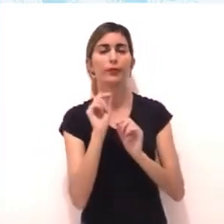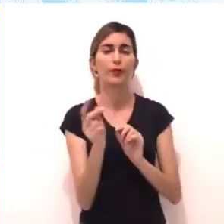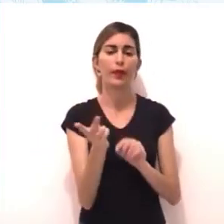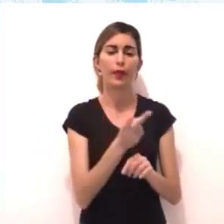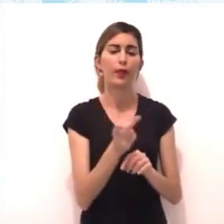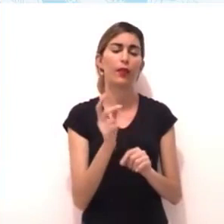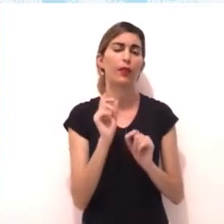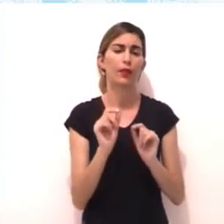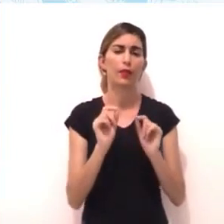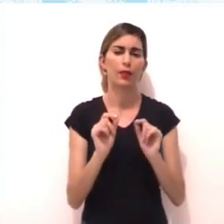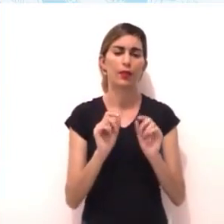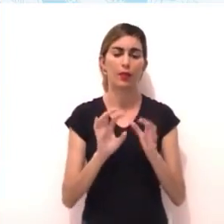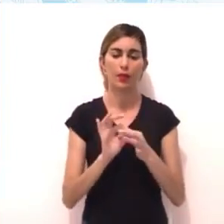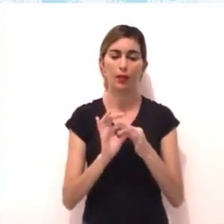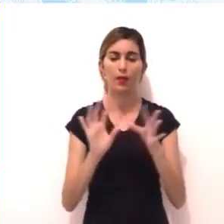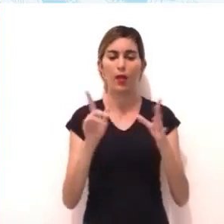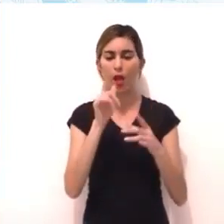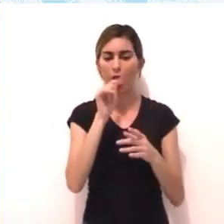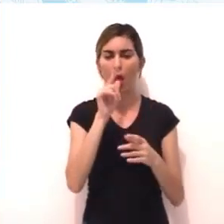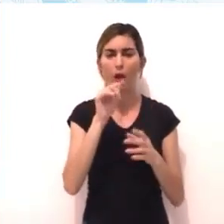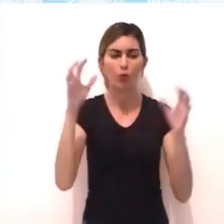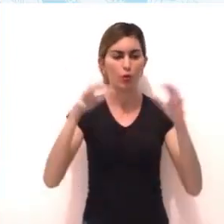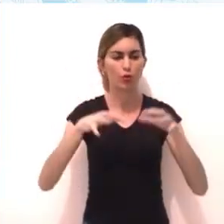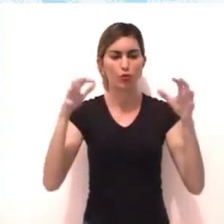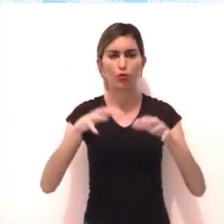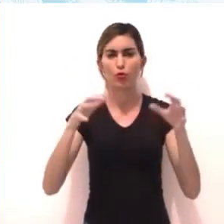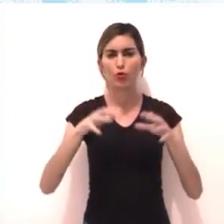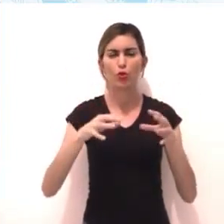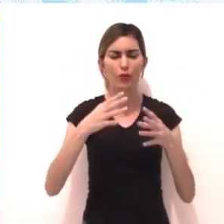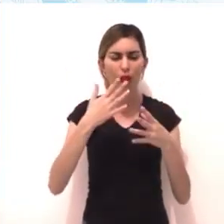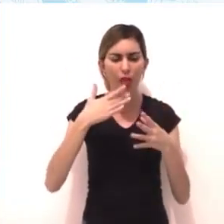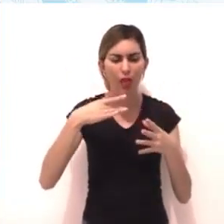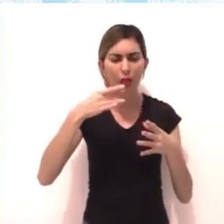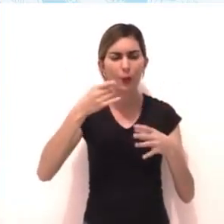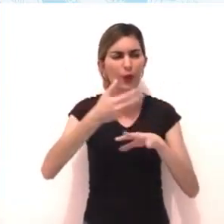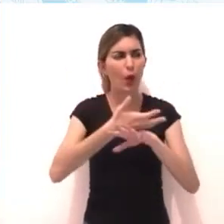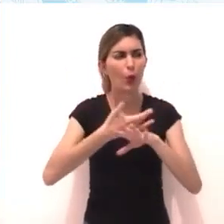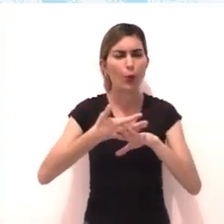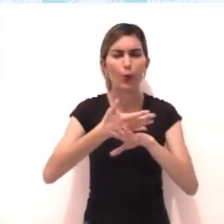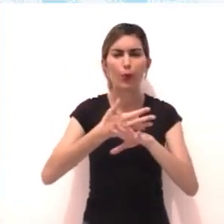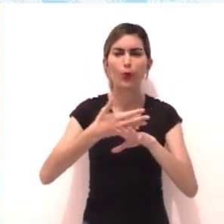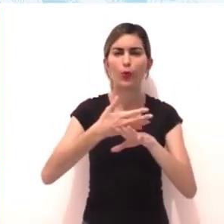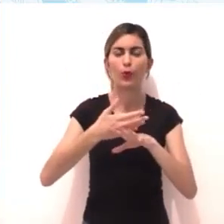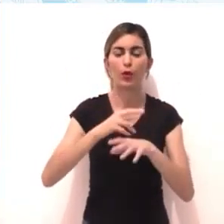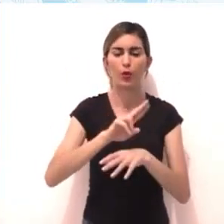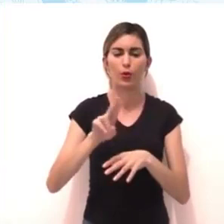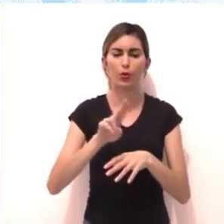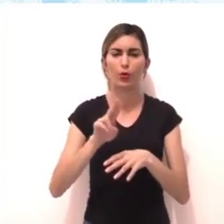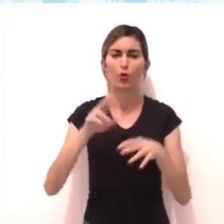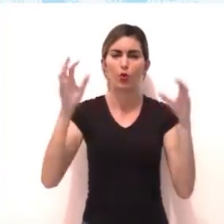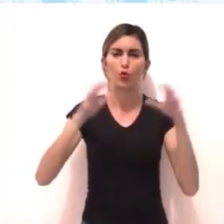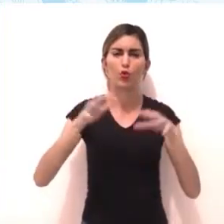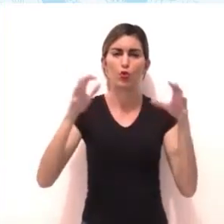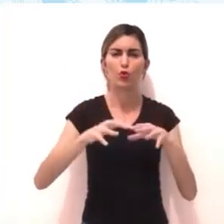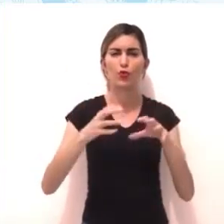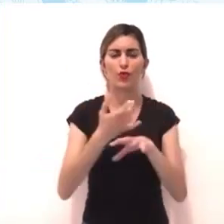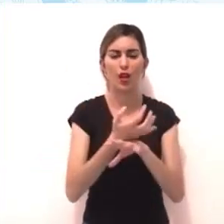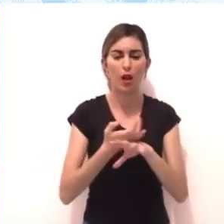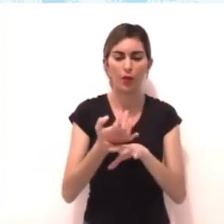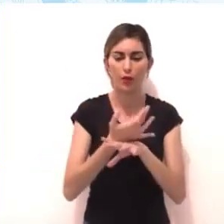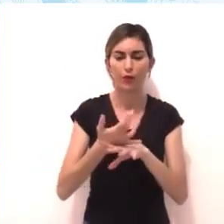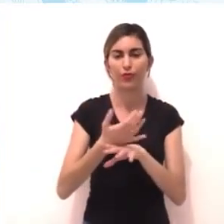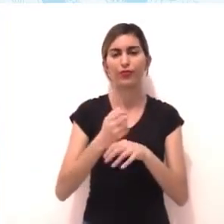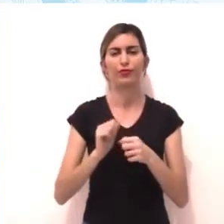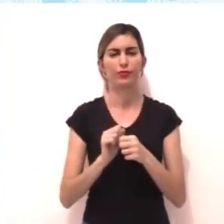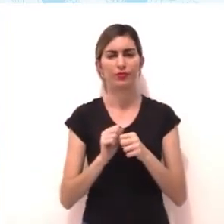eles vão deixar a água da chuva ácida e aí vai formar o fenômeno que a gente chama de chuva ácida.